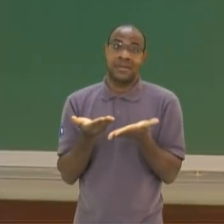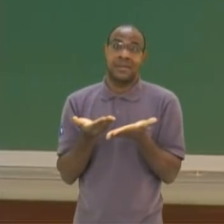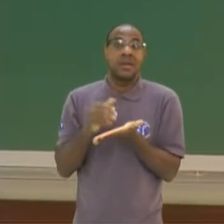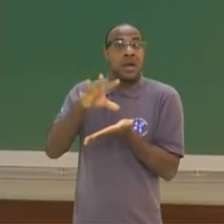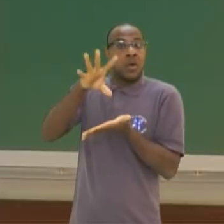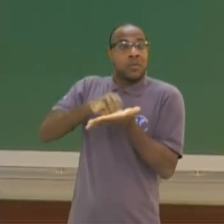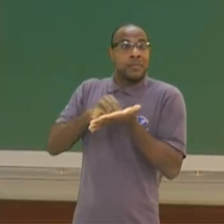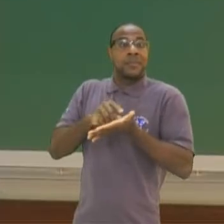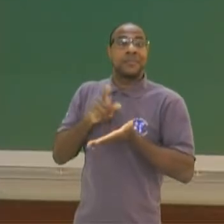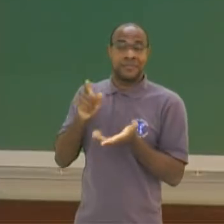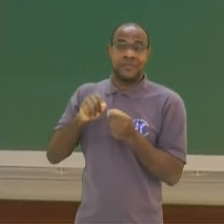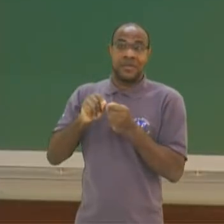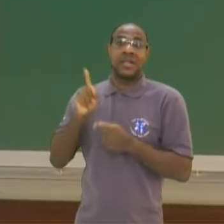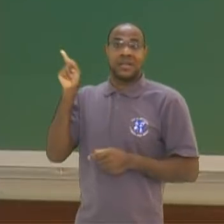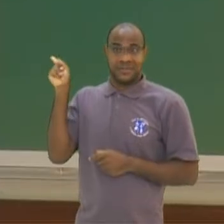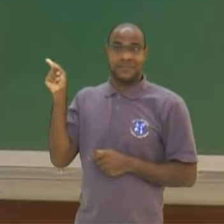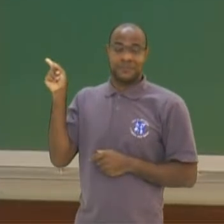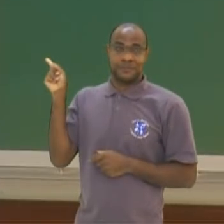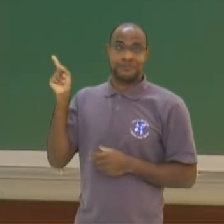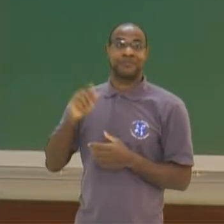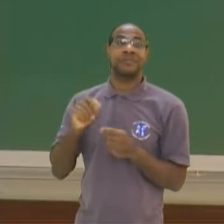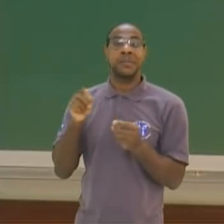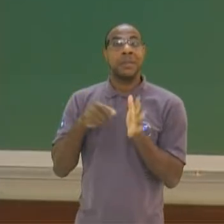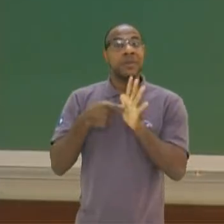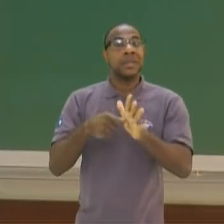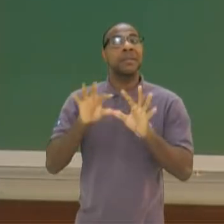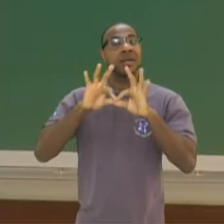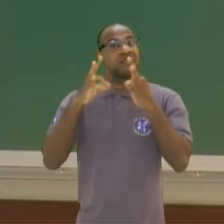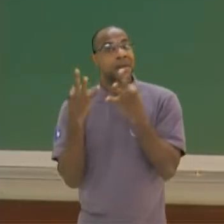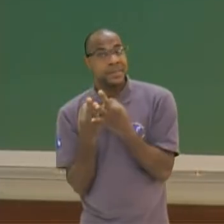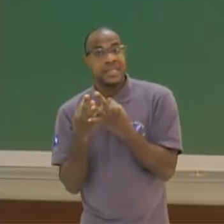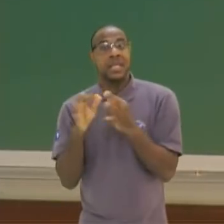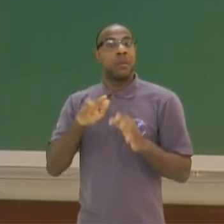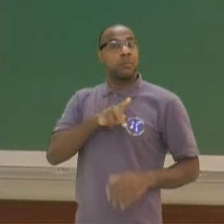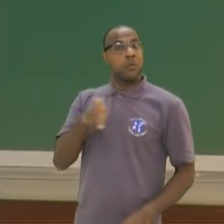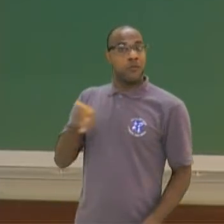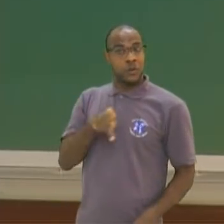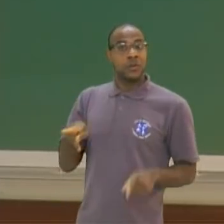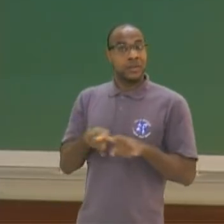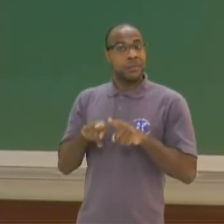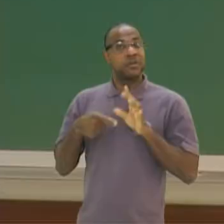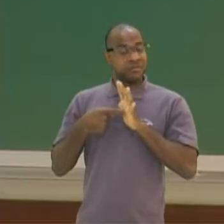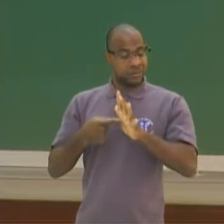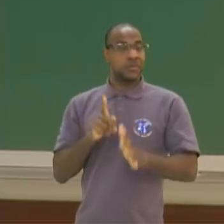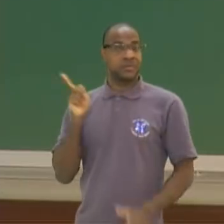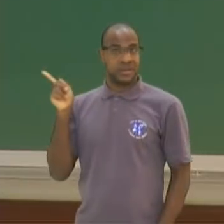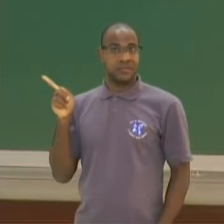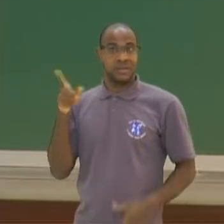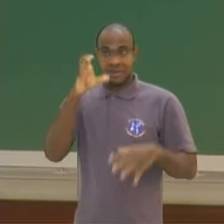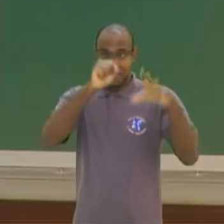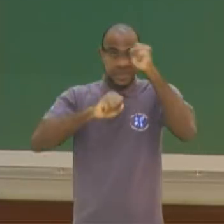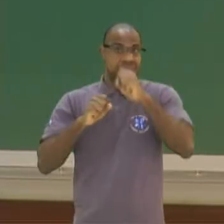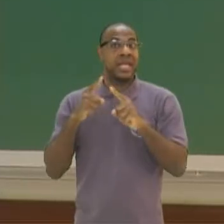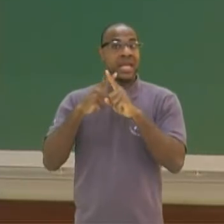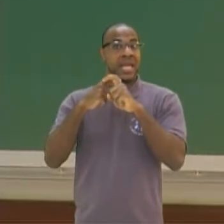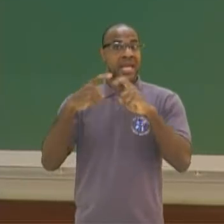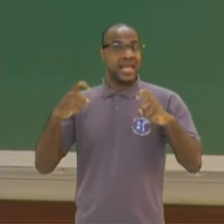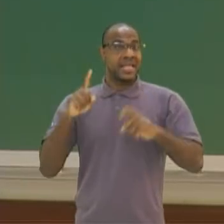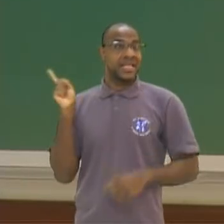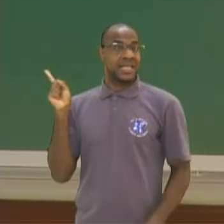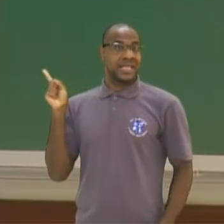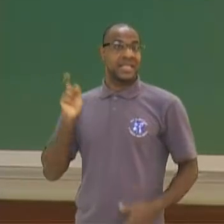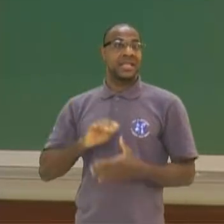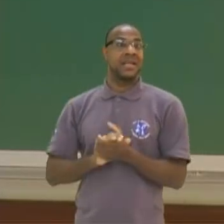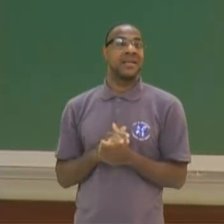para mostrar para os seus professores, para a sua família, quanta coisa legal e interessante vocês estão aprendendo em ciências. Lembra que eu